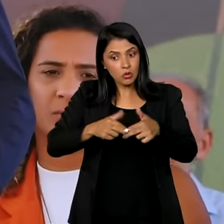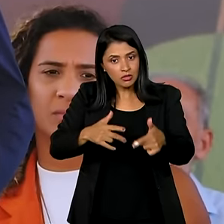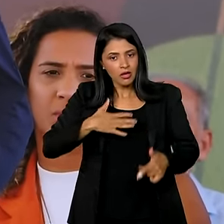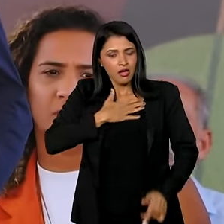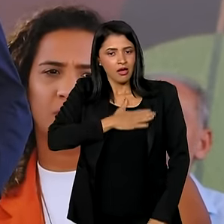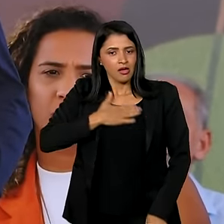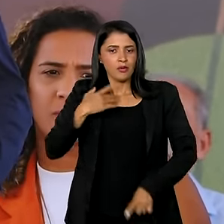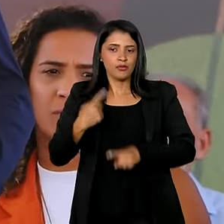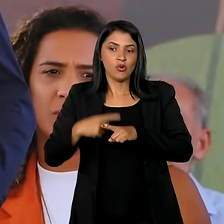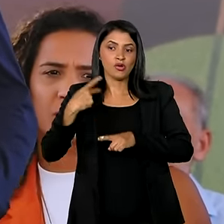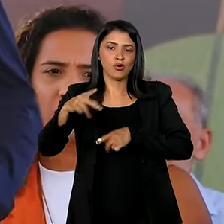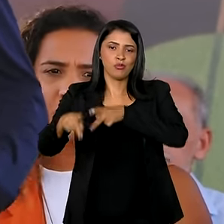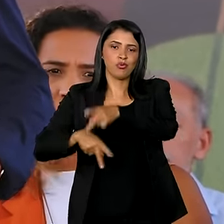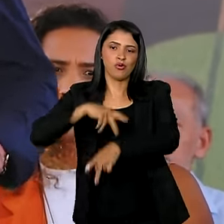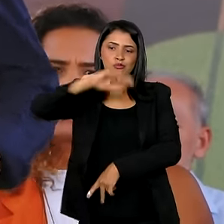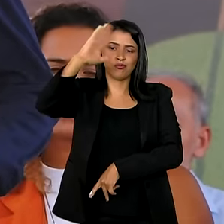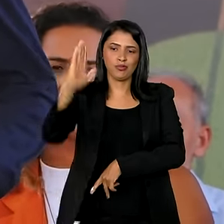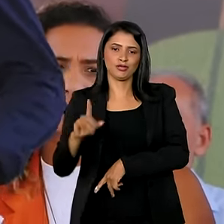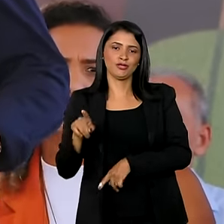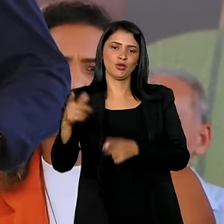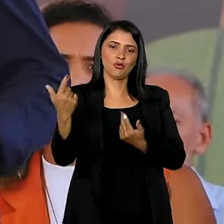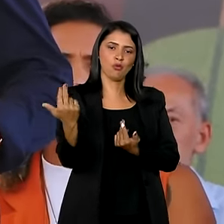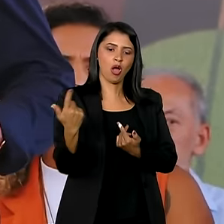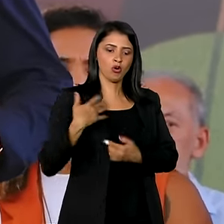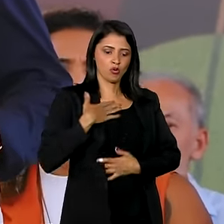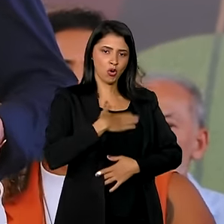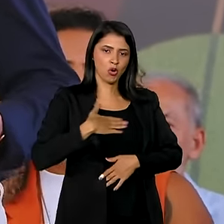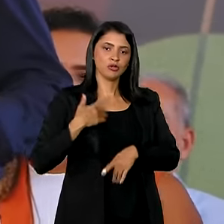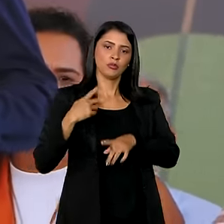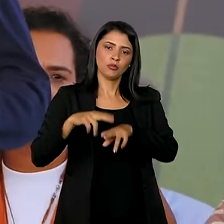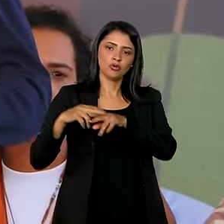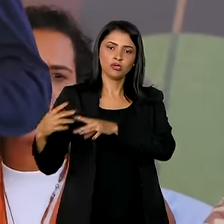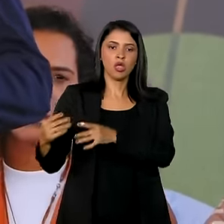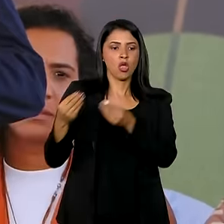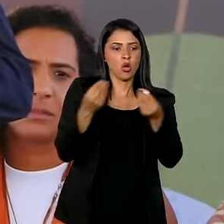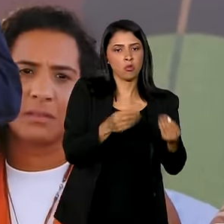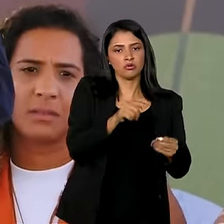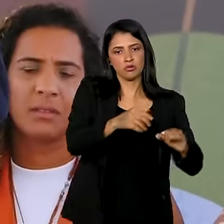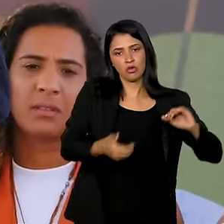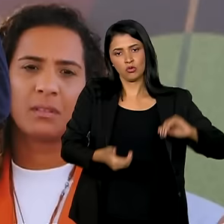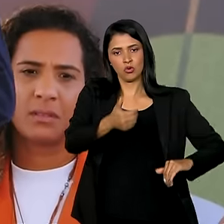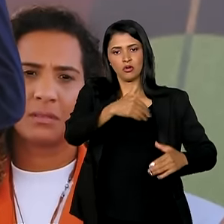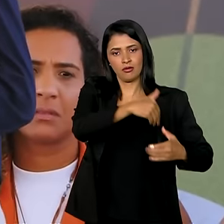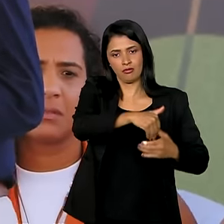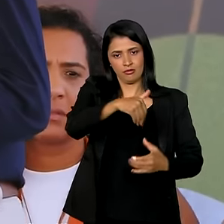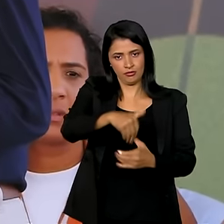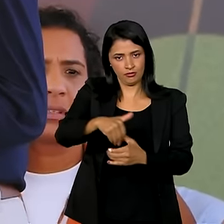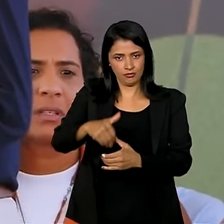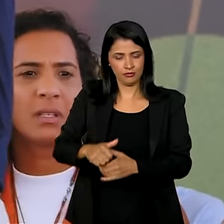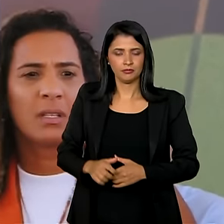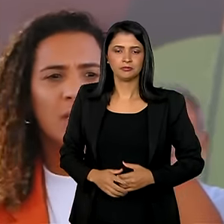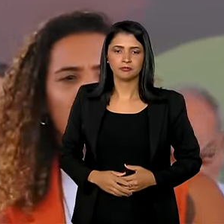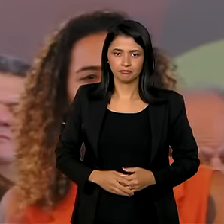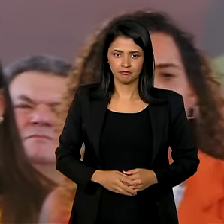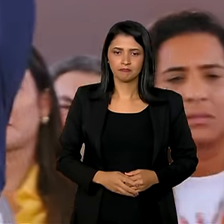o povo brasileiro gosta e por isso que eu mando as coisas para o Congresso Nacional.